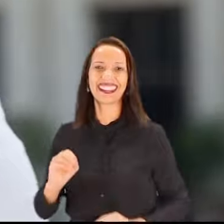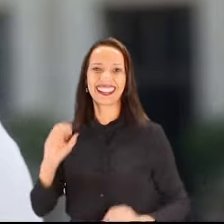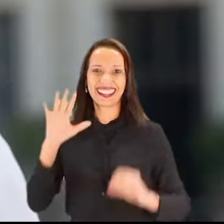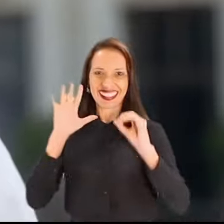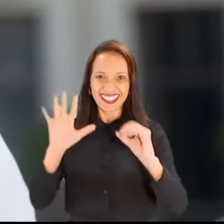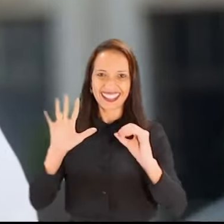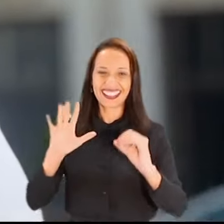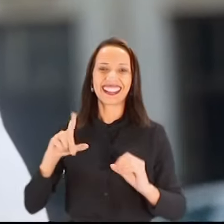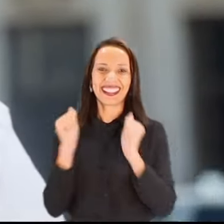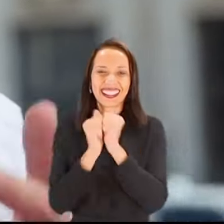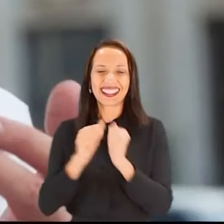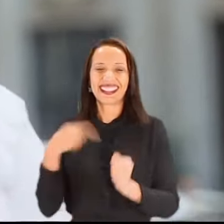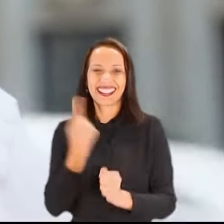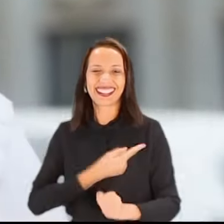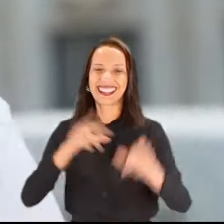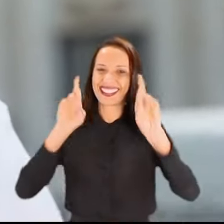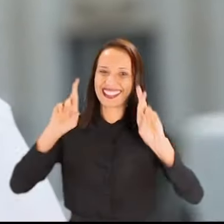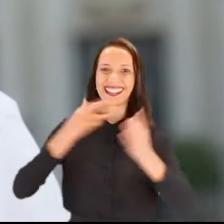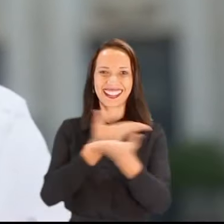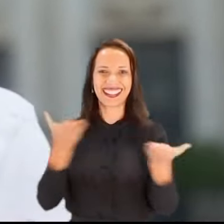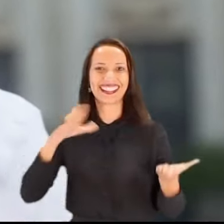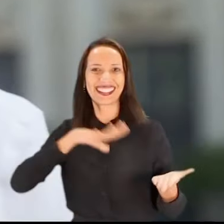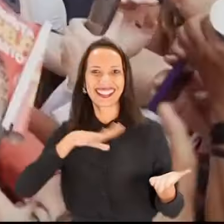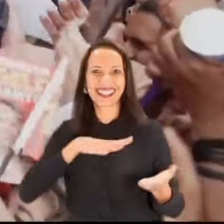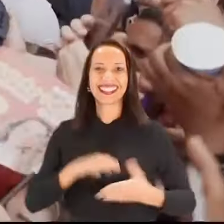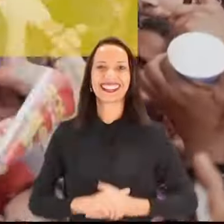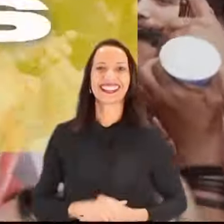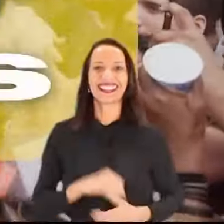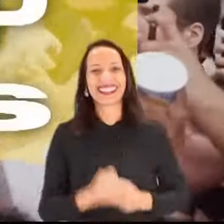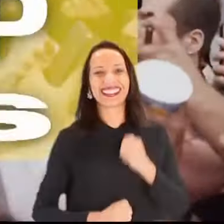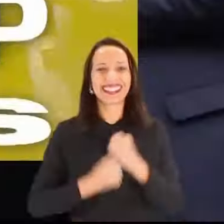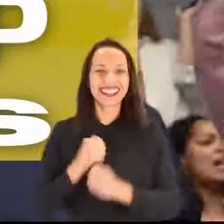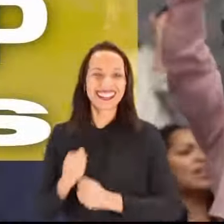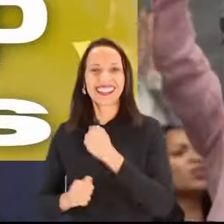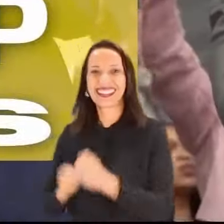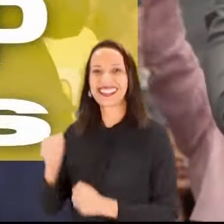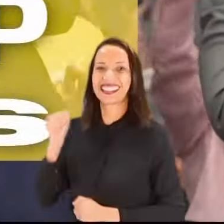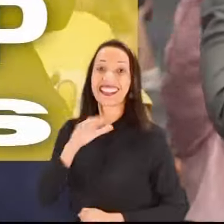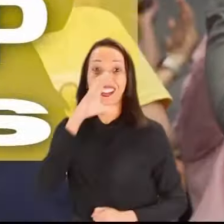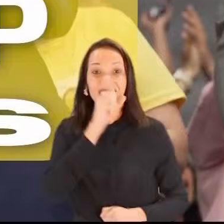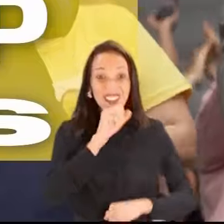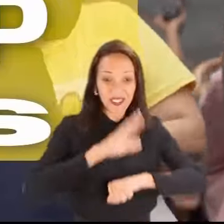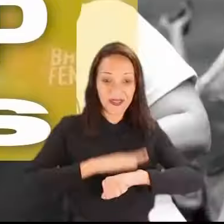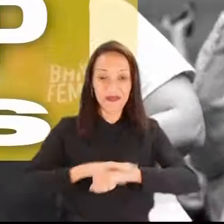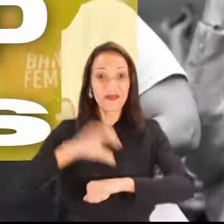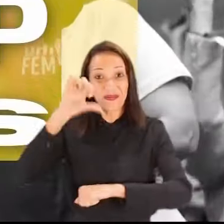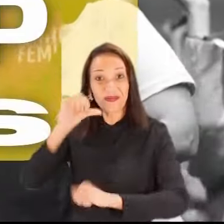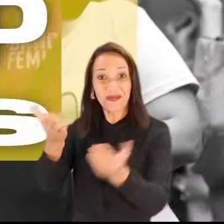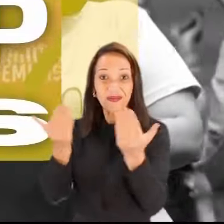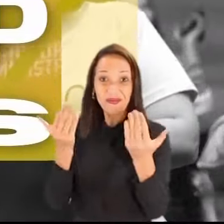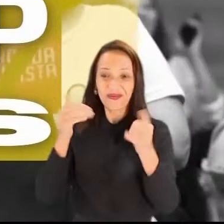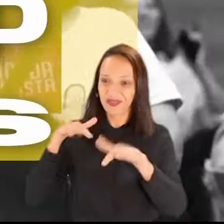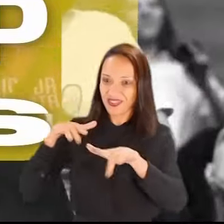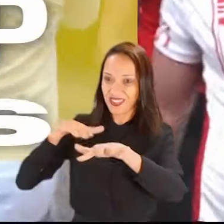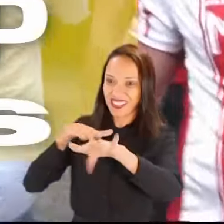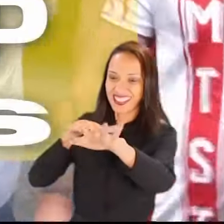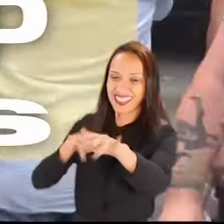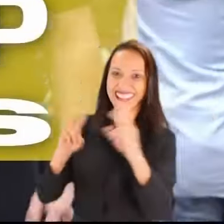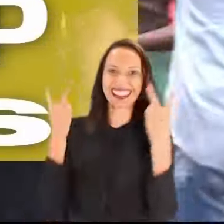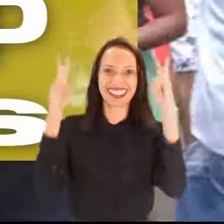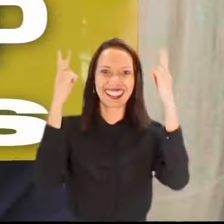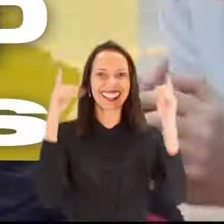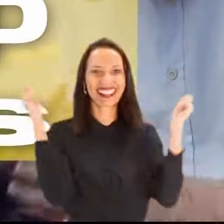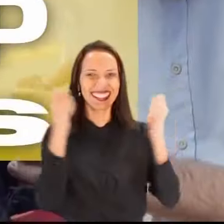para juntos a gente devolver esperança para nossa cidade. É neste sábado, 9 da manhã. Venha para a Caminhada da Vitória